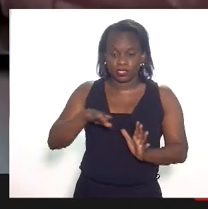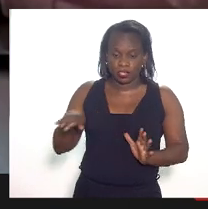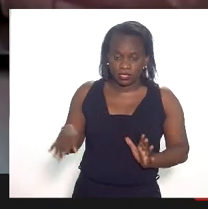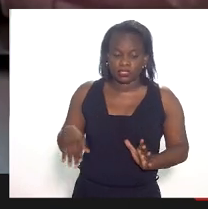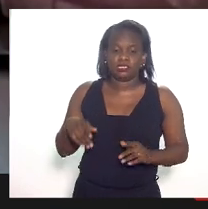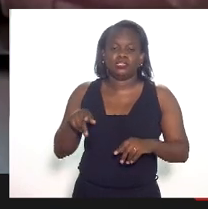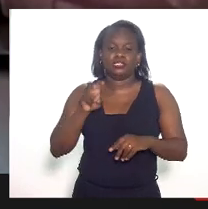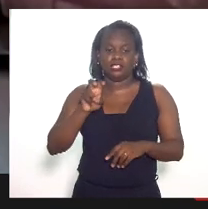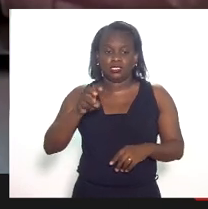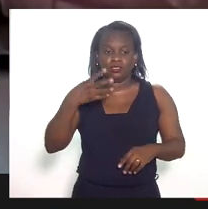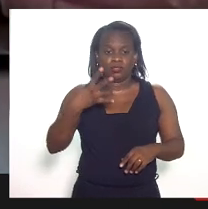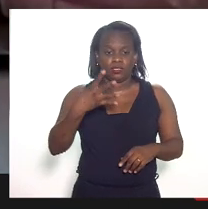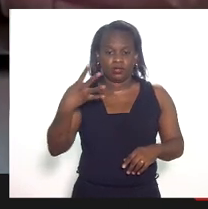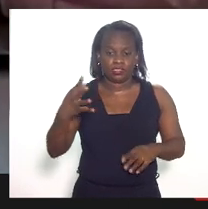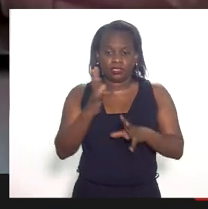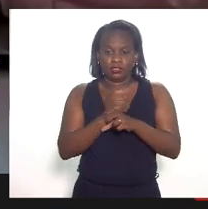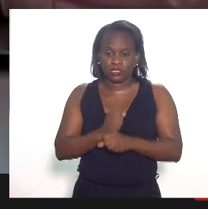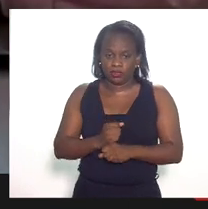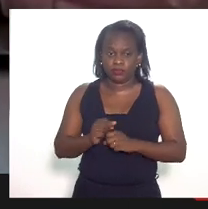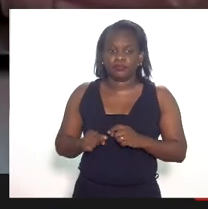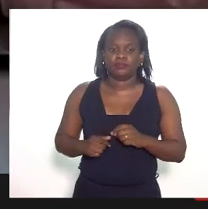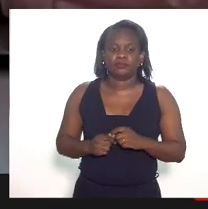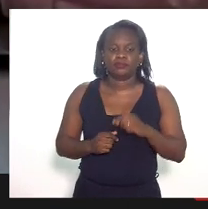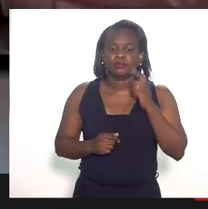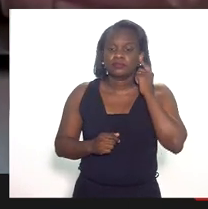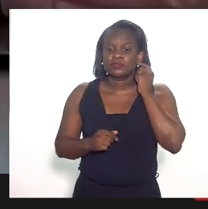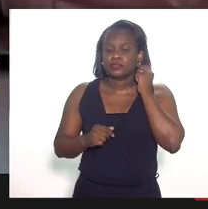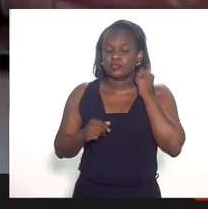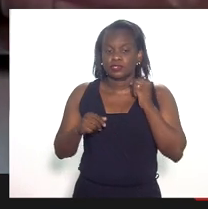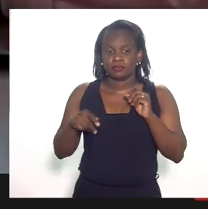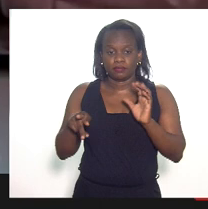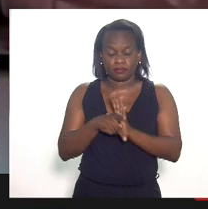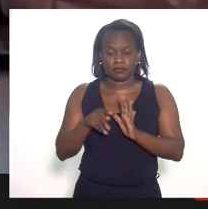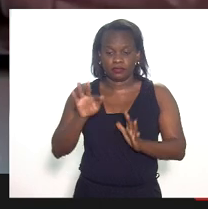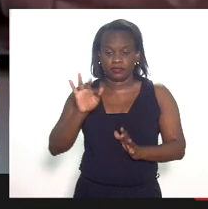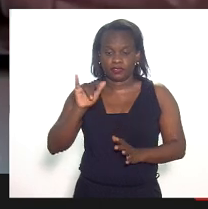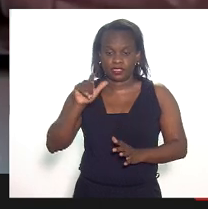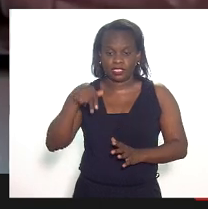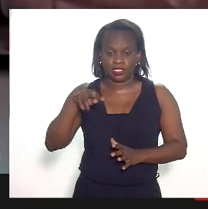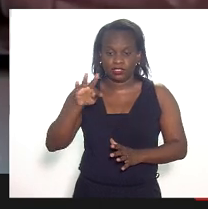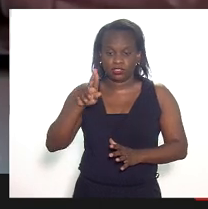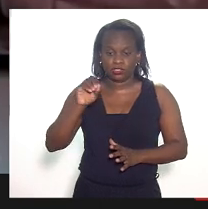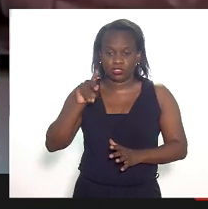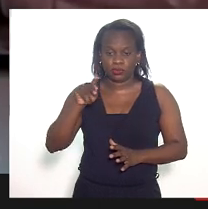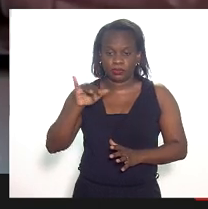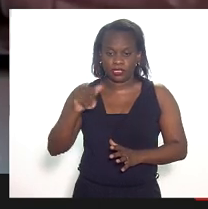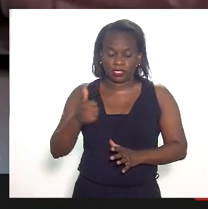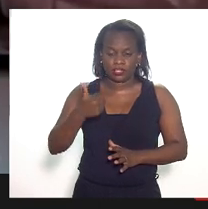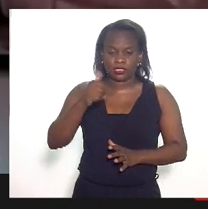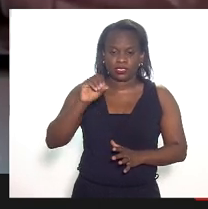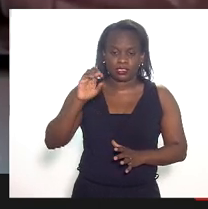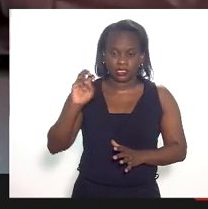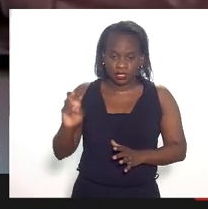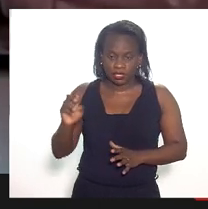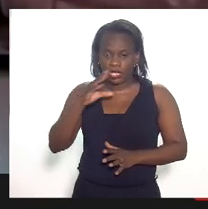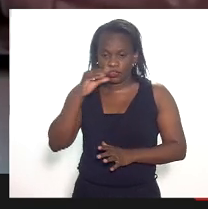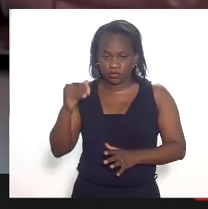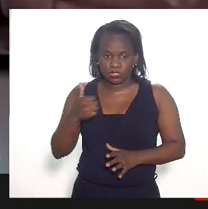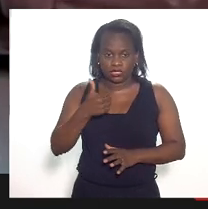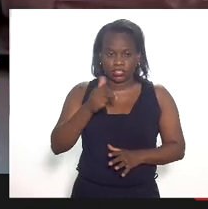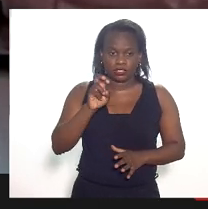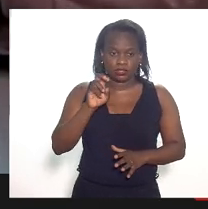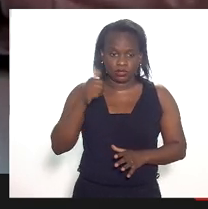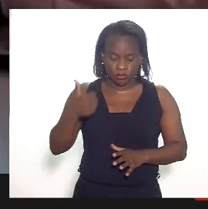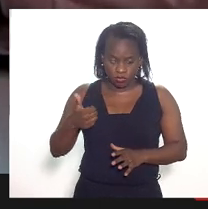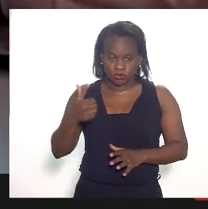e 544 no total. Na filantrópica, 105 enfermaria adulto e 151 UTI